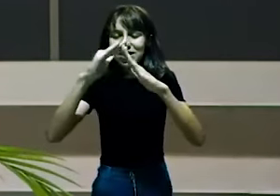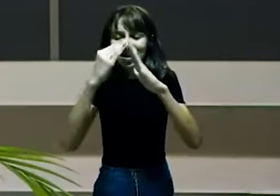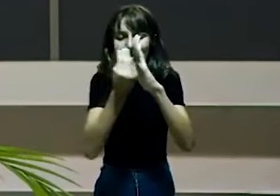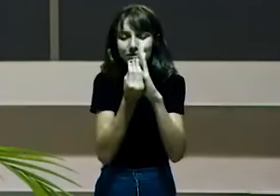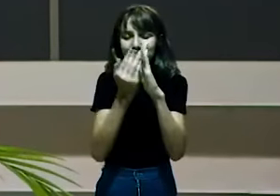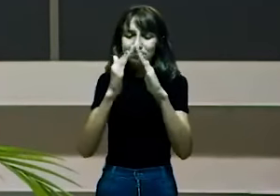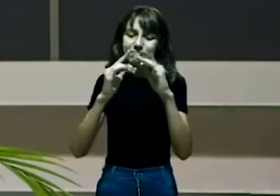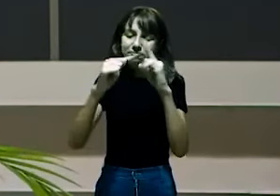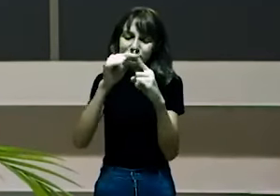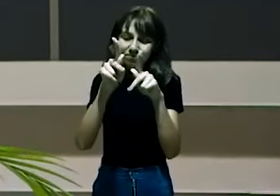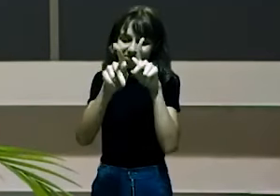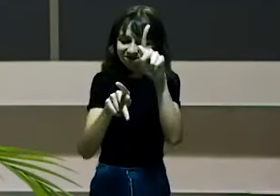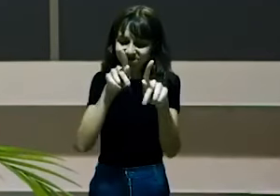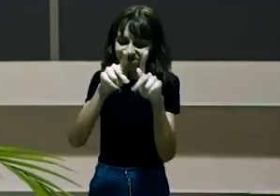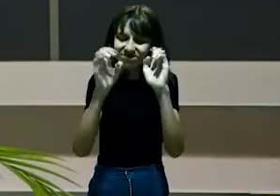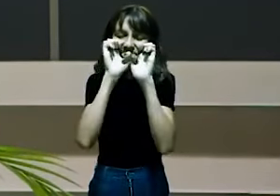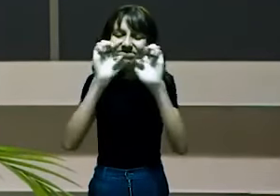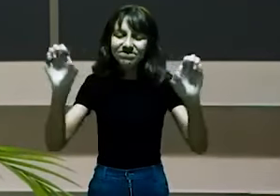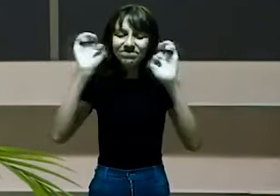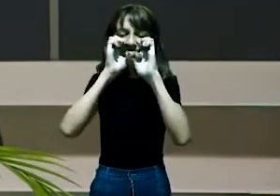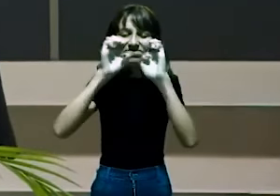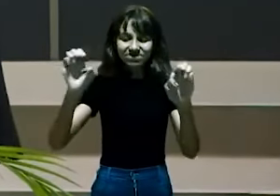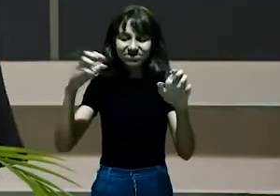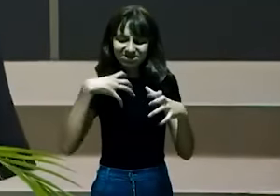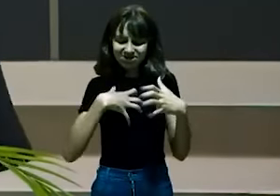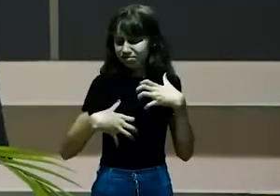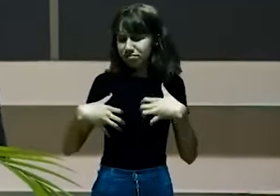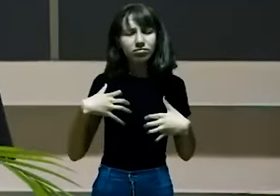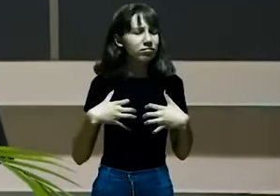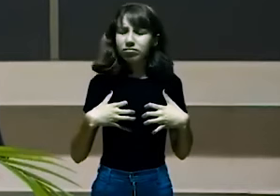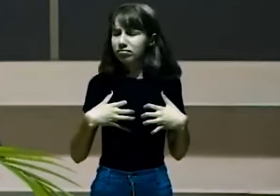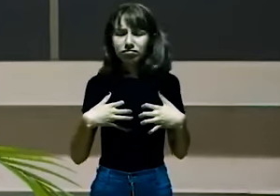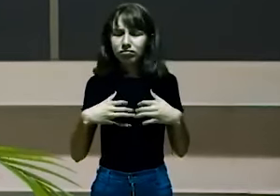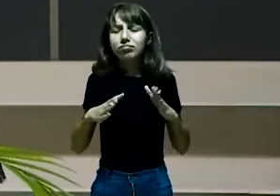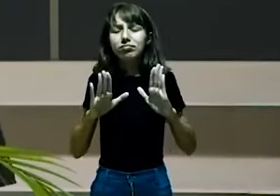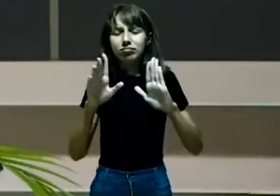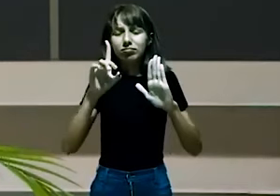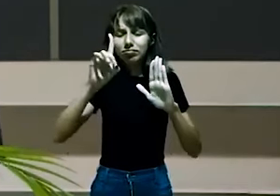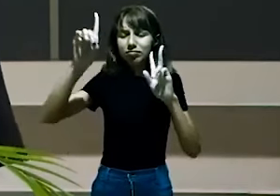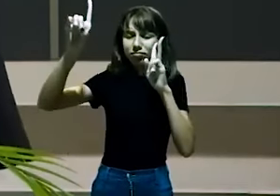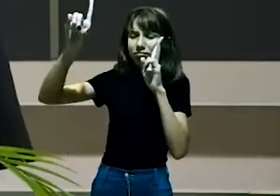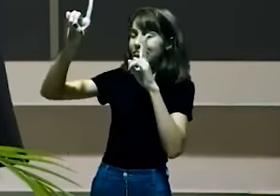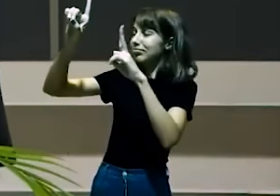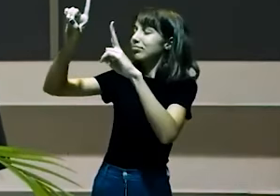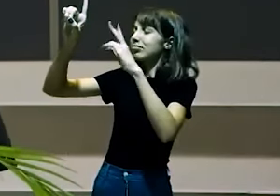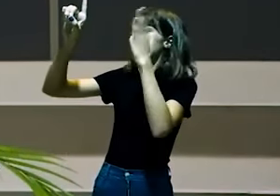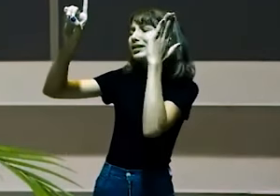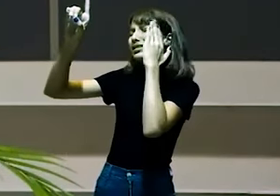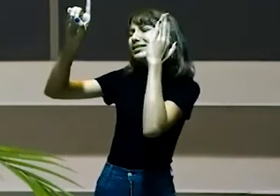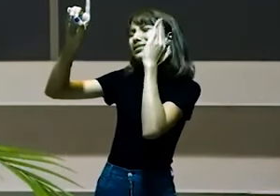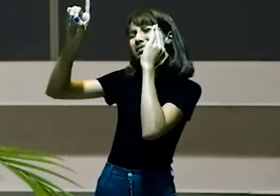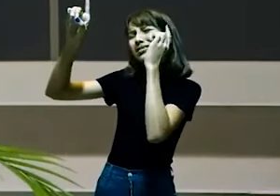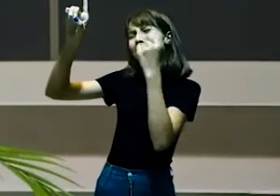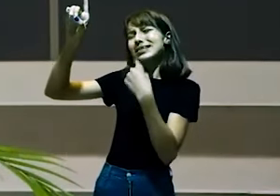cuidar do teu povo e sem receio olhar no teu olho e poder dizer para ti Senhor Tu sabes que